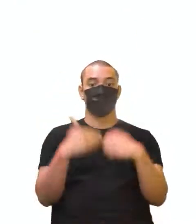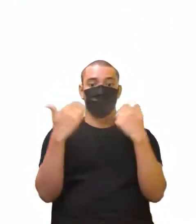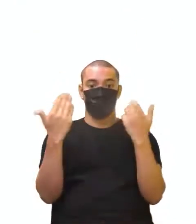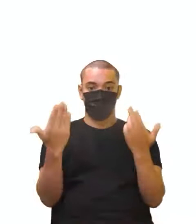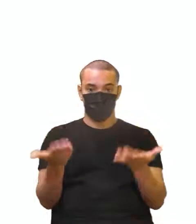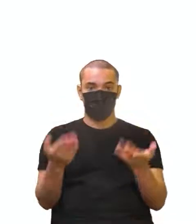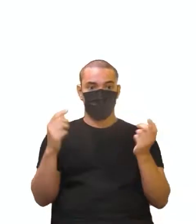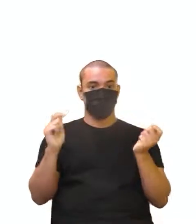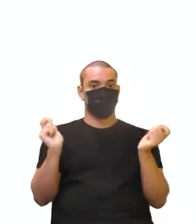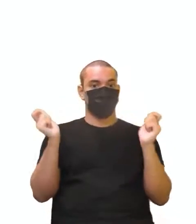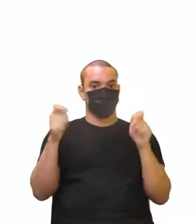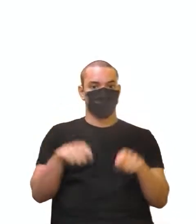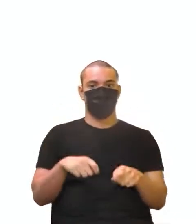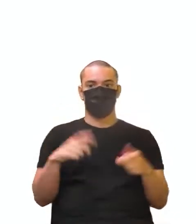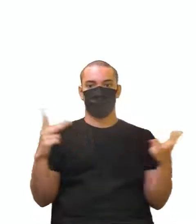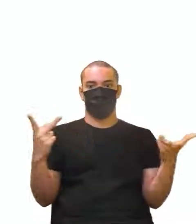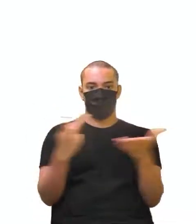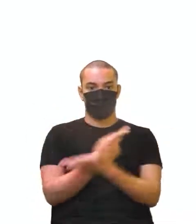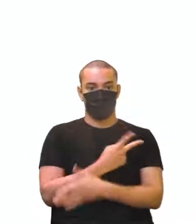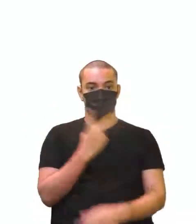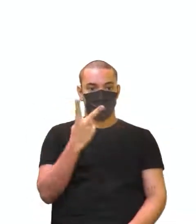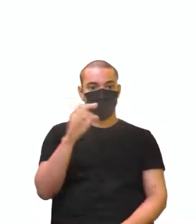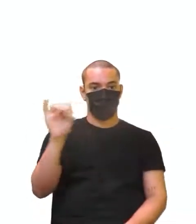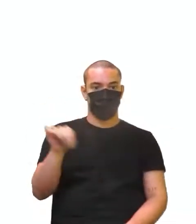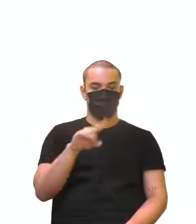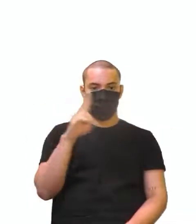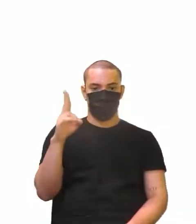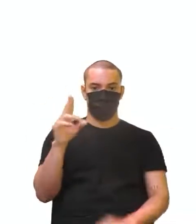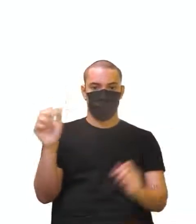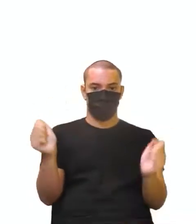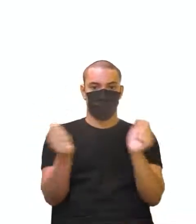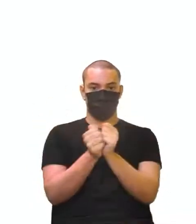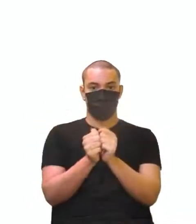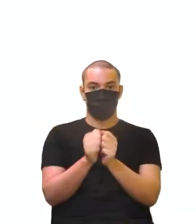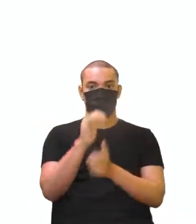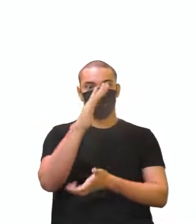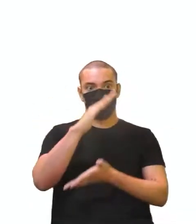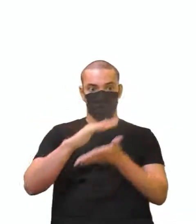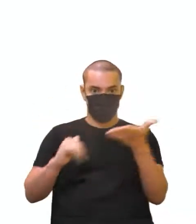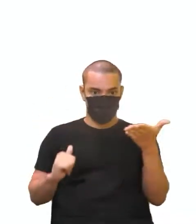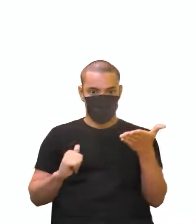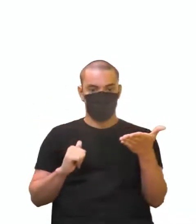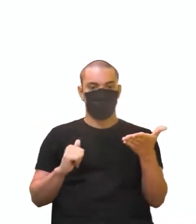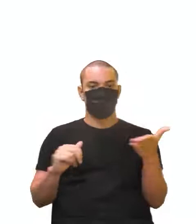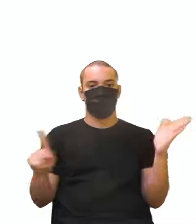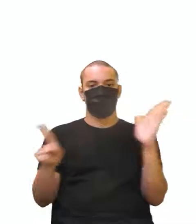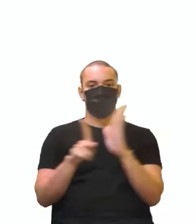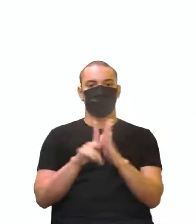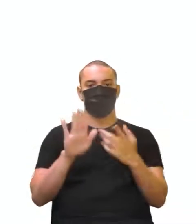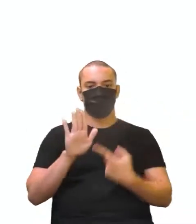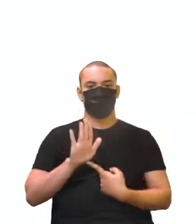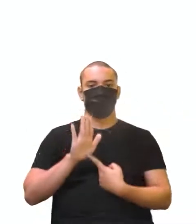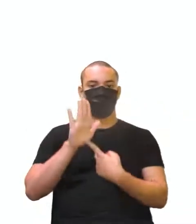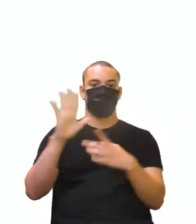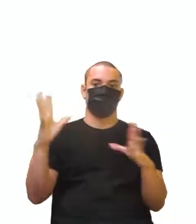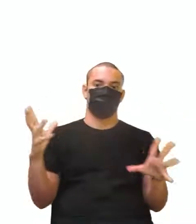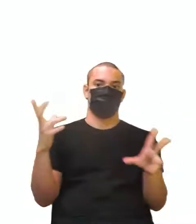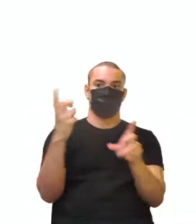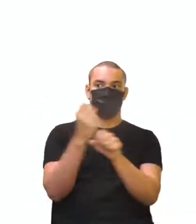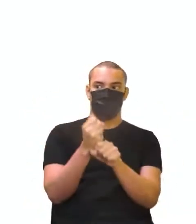Logo, a probabilidade da ocorrência de dois eventos mutuamente exclusivos é dada pela soma